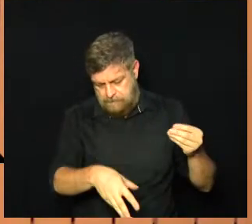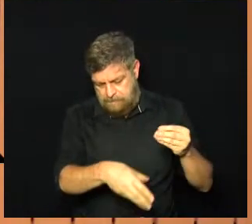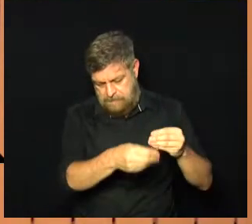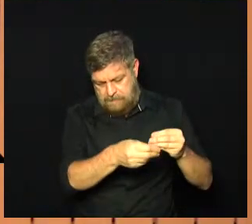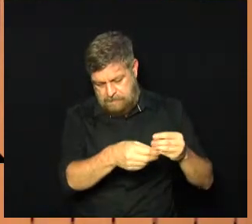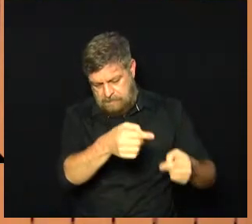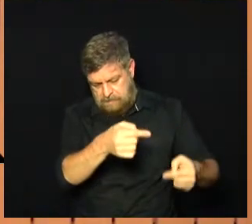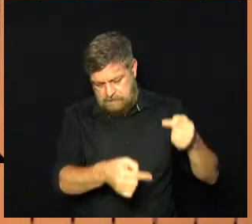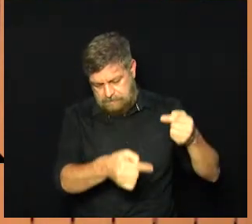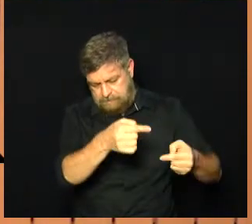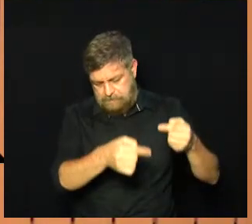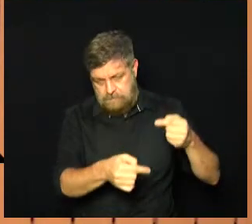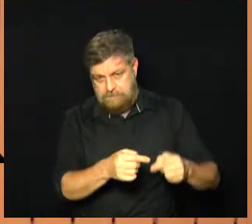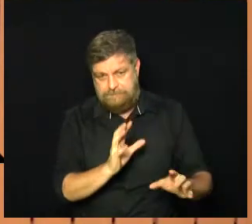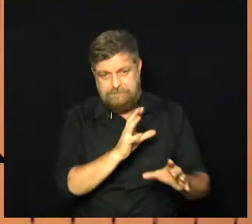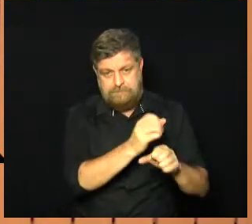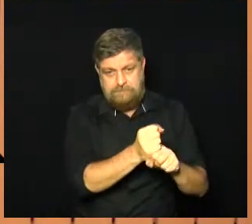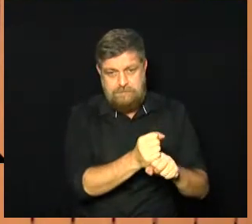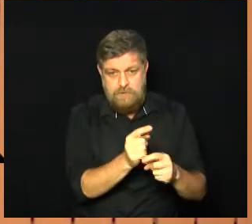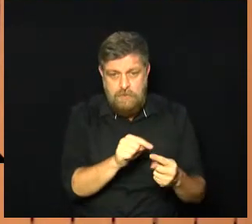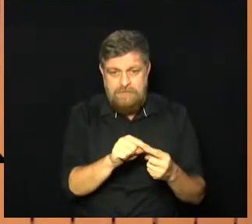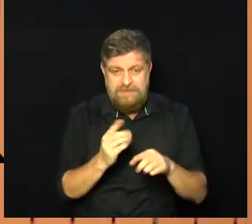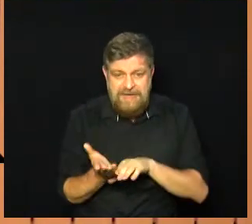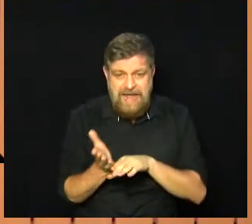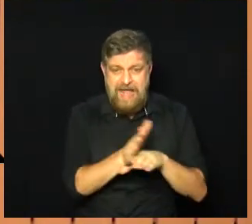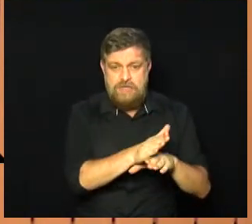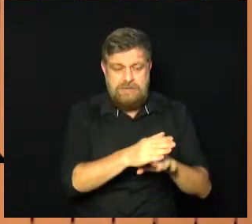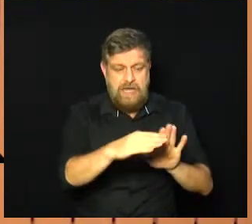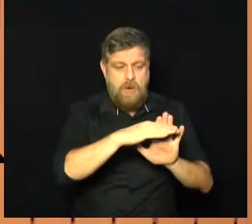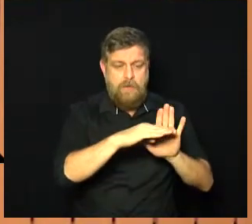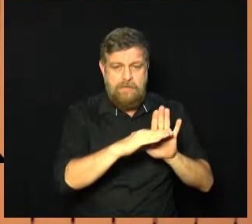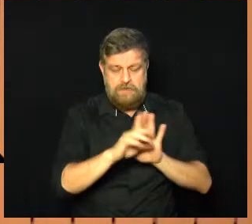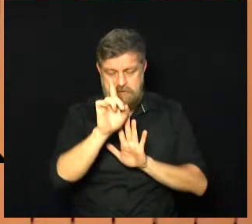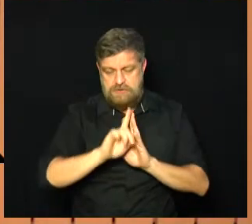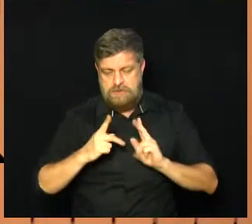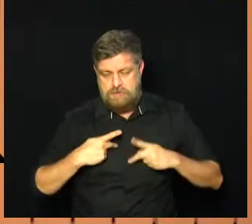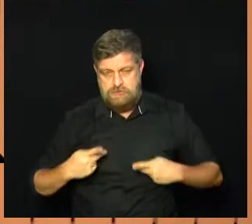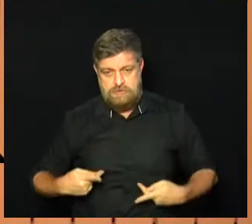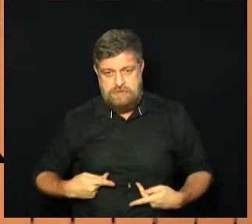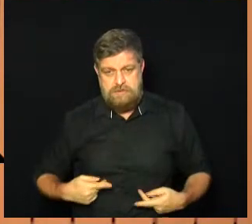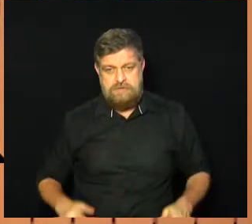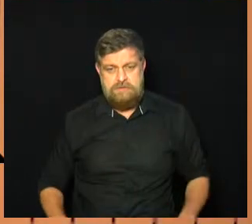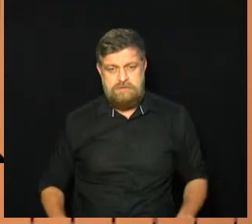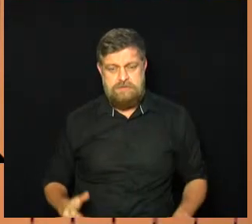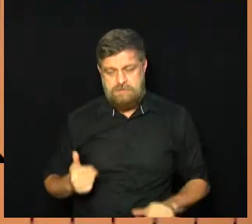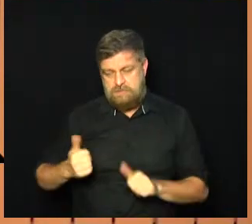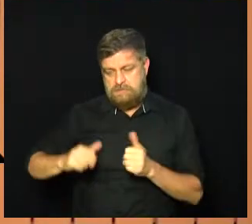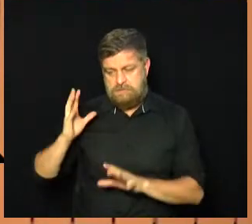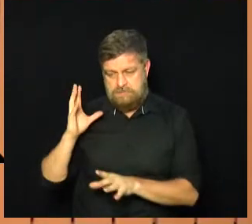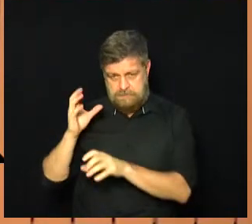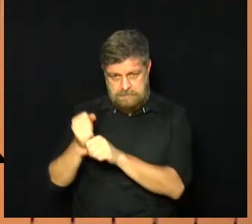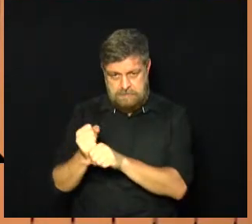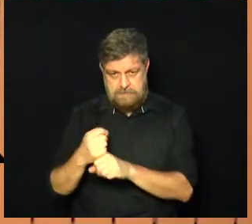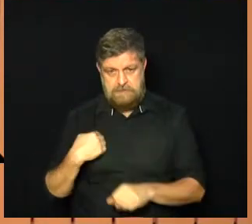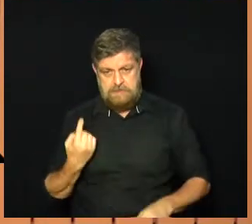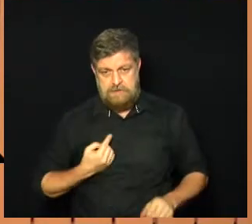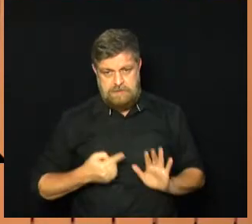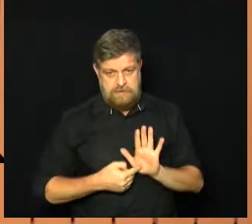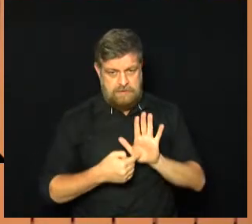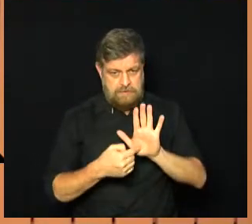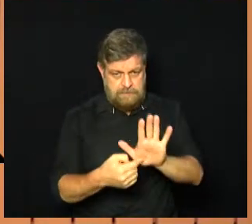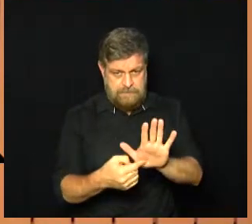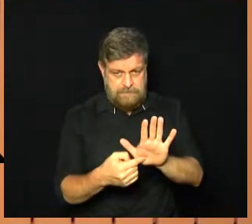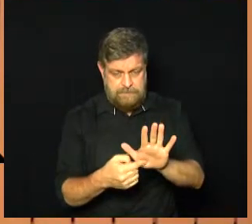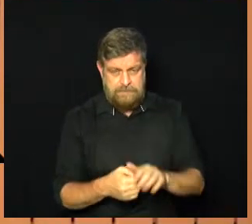debates gerais para ajudar na construção do plano. Então, esse balanço aqui, né, que eu apresentei aqui,